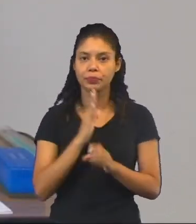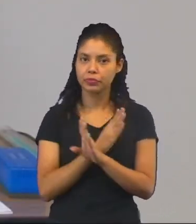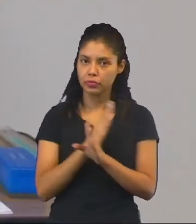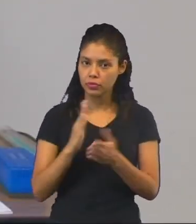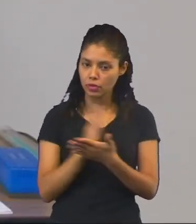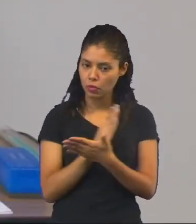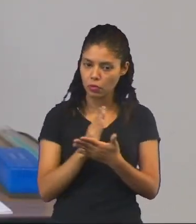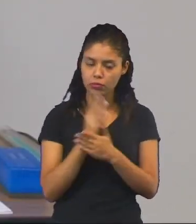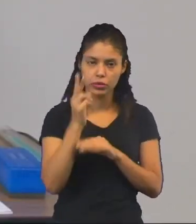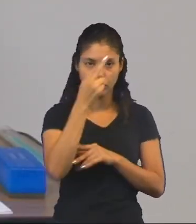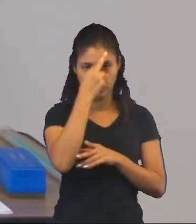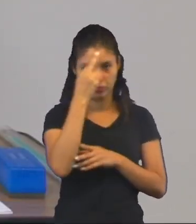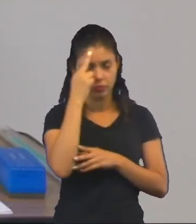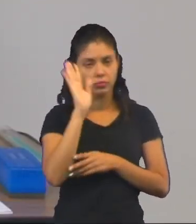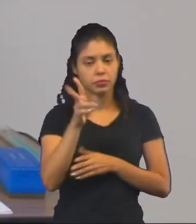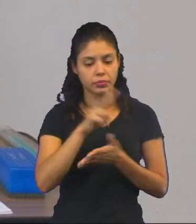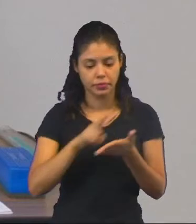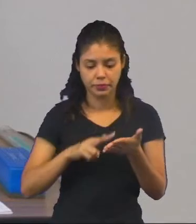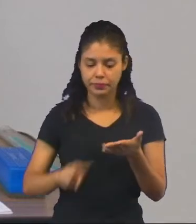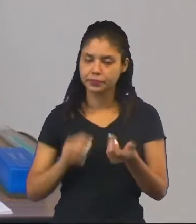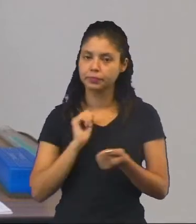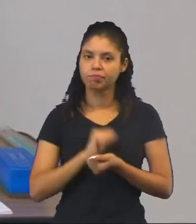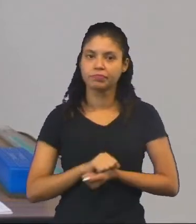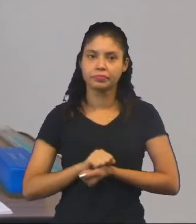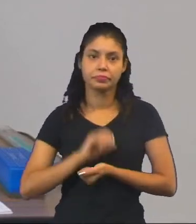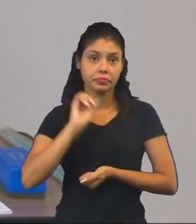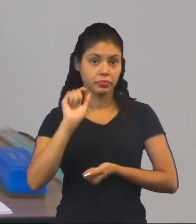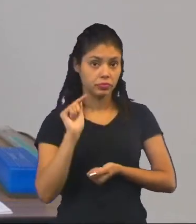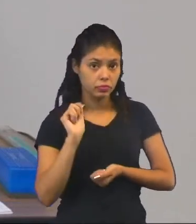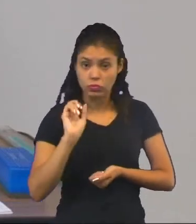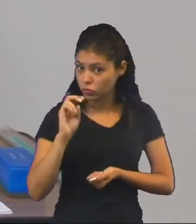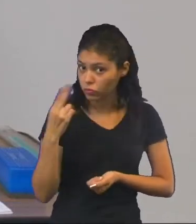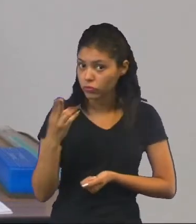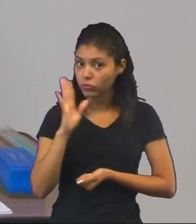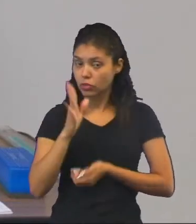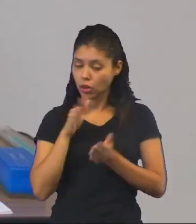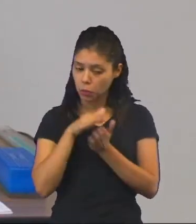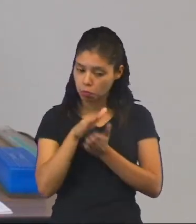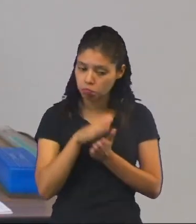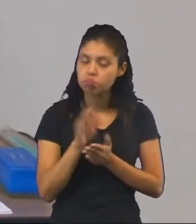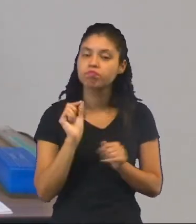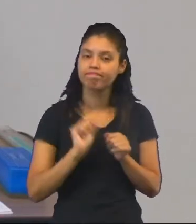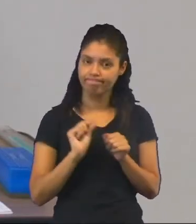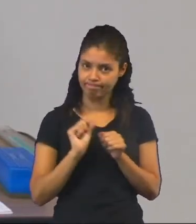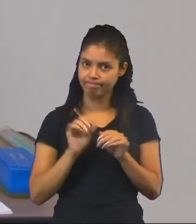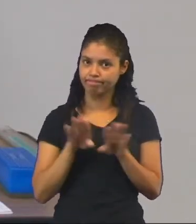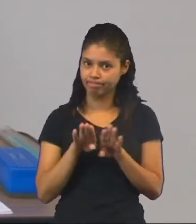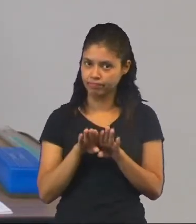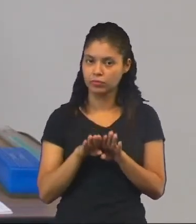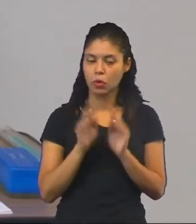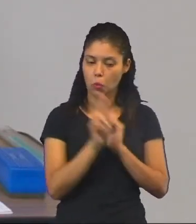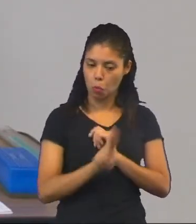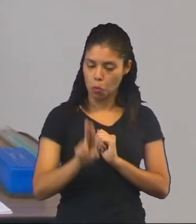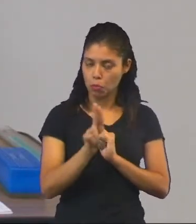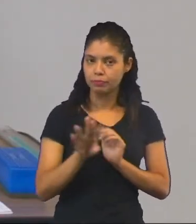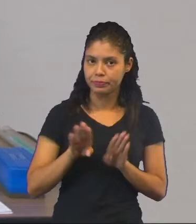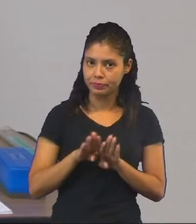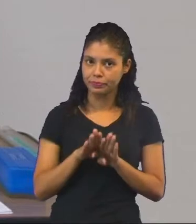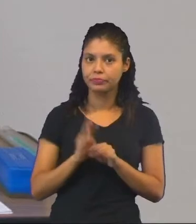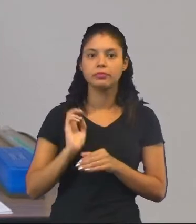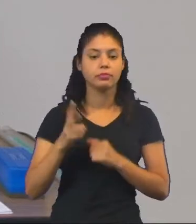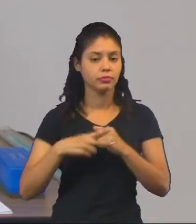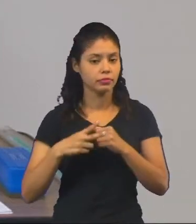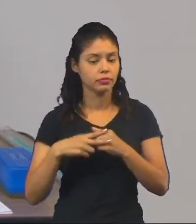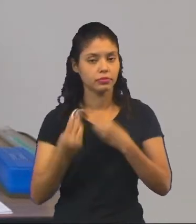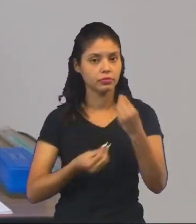alguma história que você já leu, né? Ou que você reproduziu também, que você pode utilizar. E esses